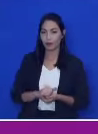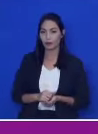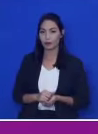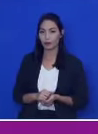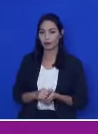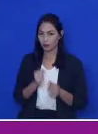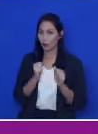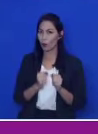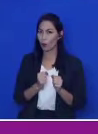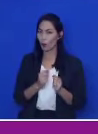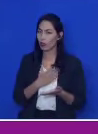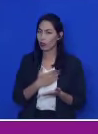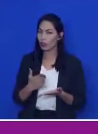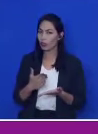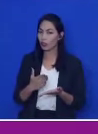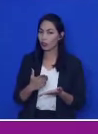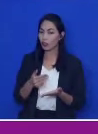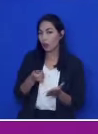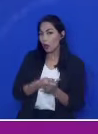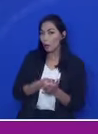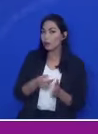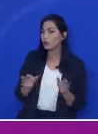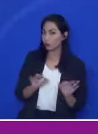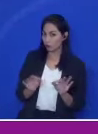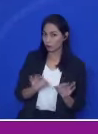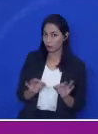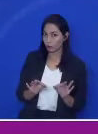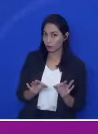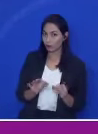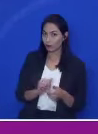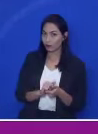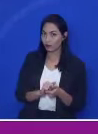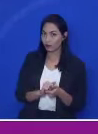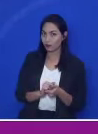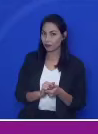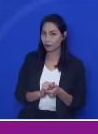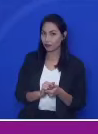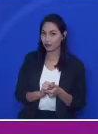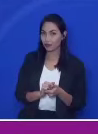E aí, podemos começar? Apostas em mãos, bolas posicionadas.